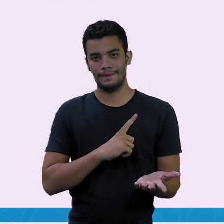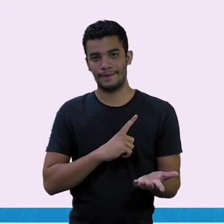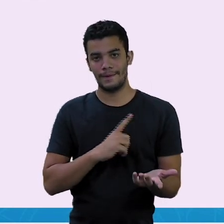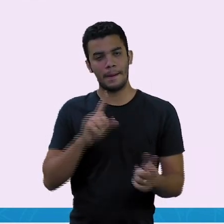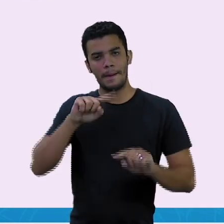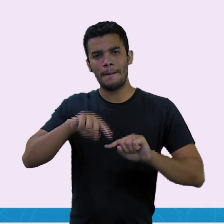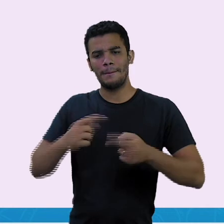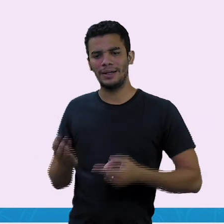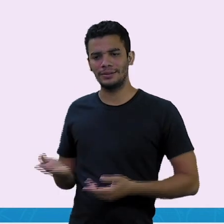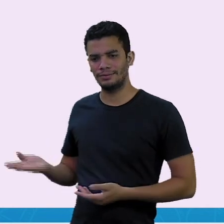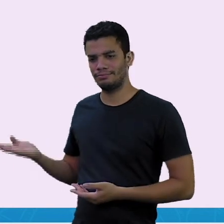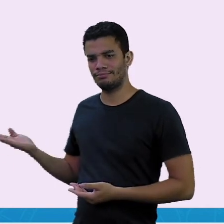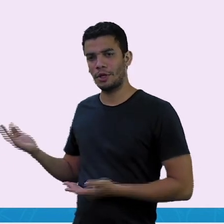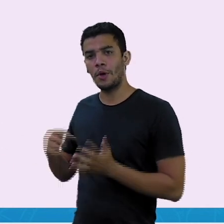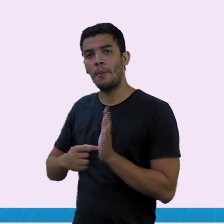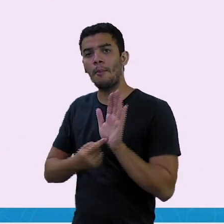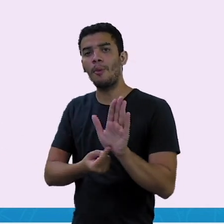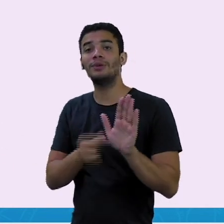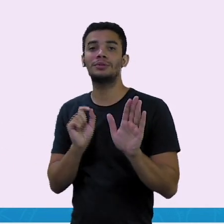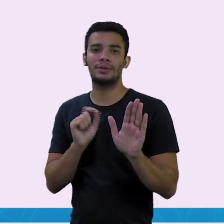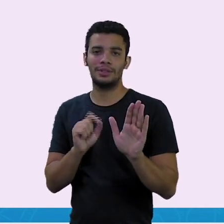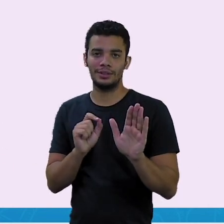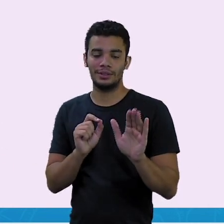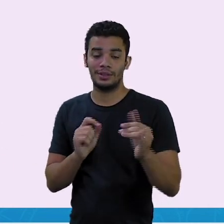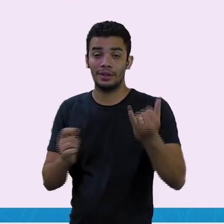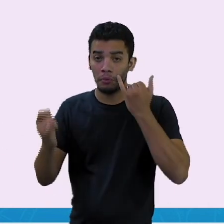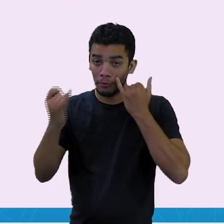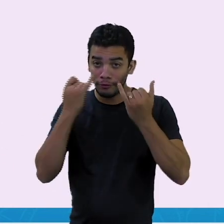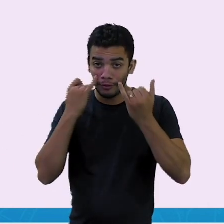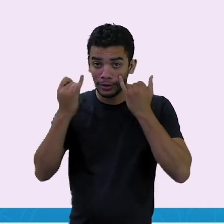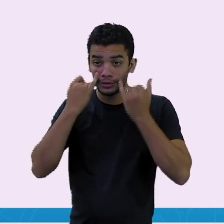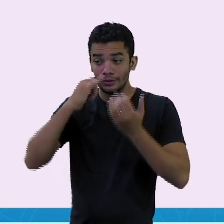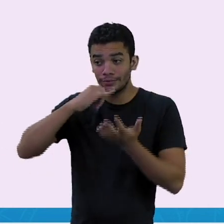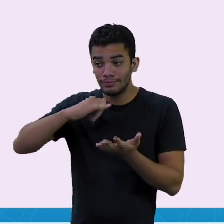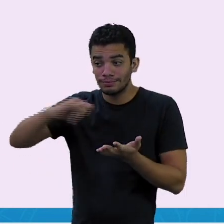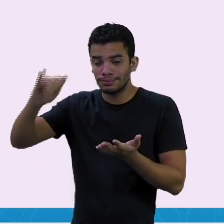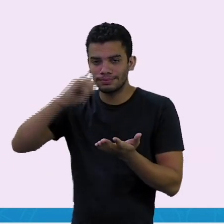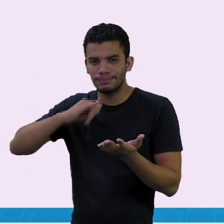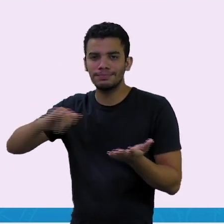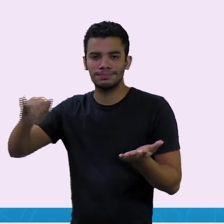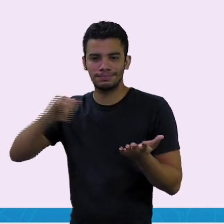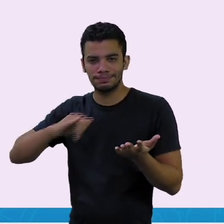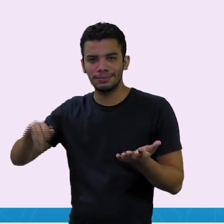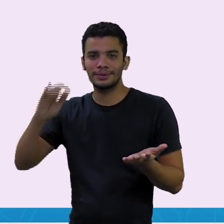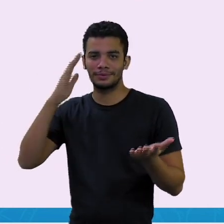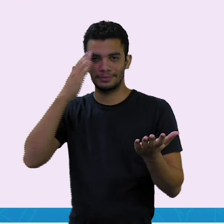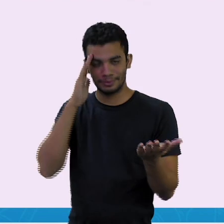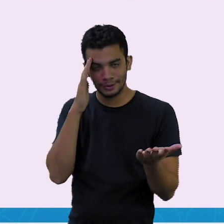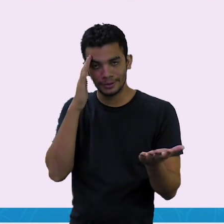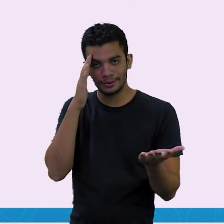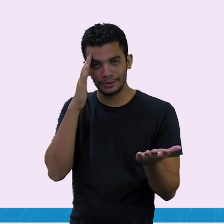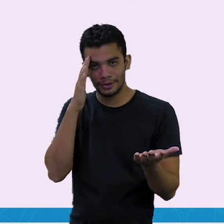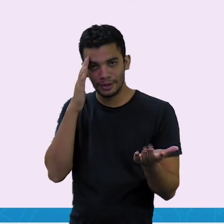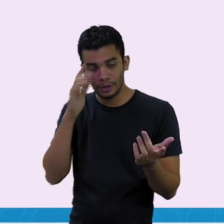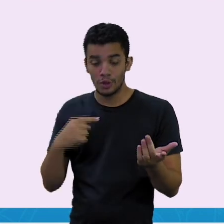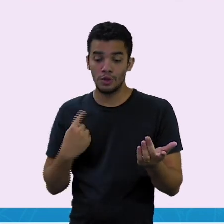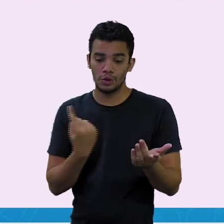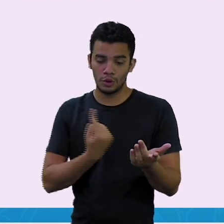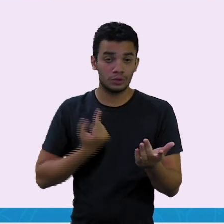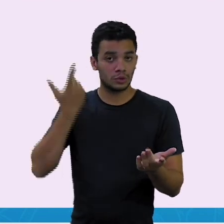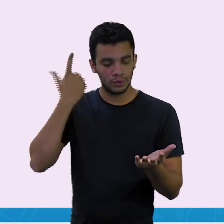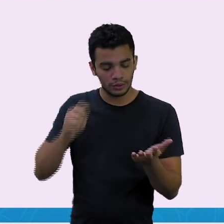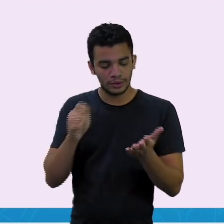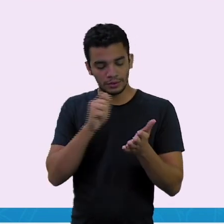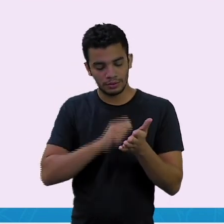nada menos do que um recado, uma informação. Não é isso? Então, a gente reescreveu esse bilhete